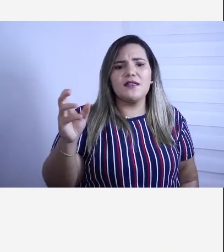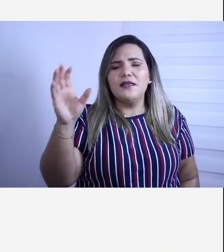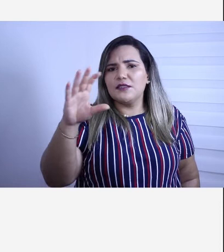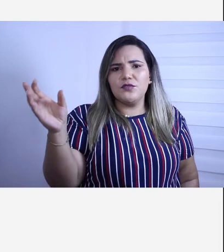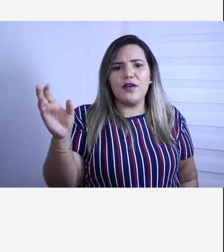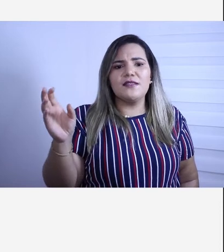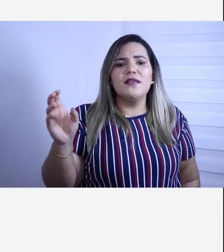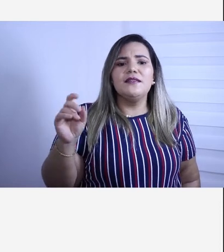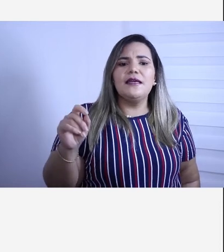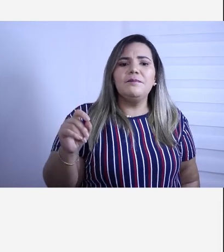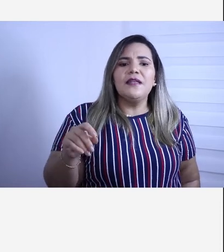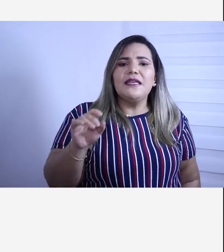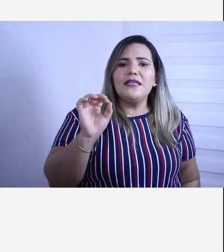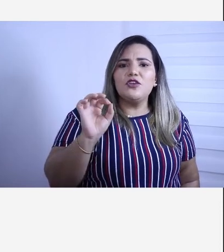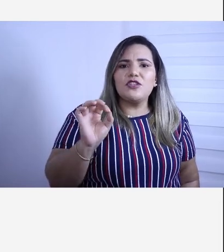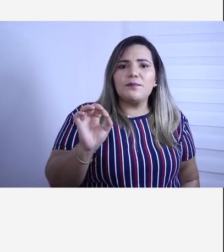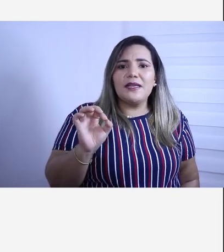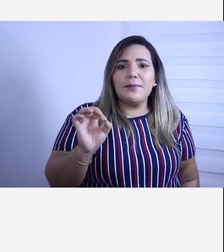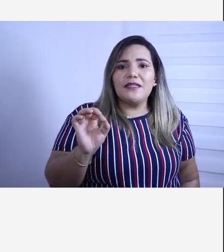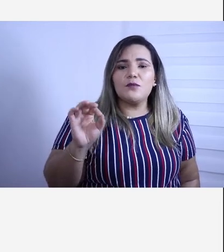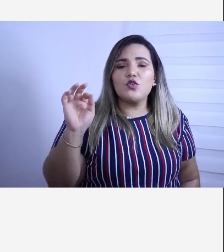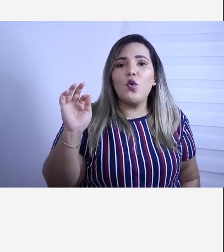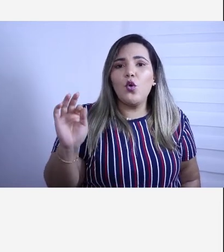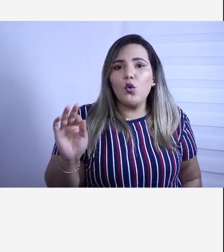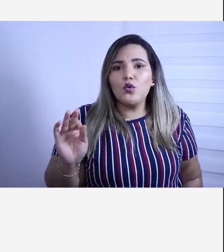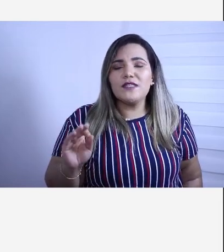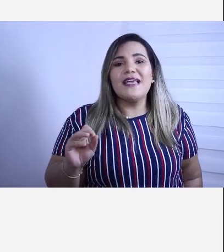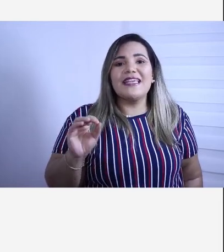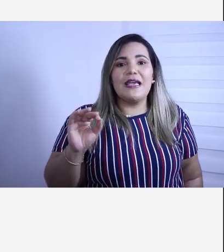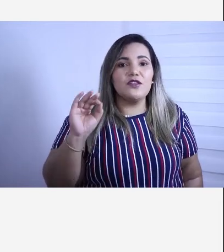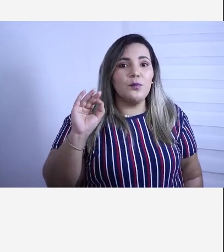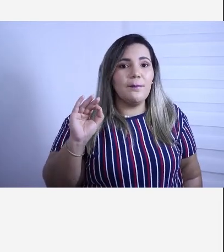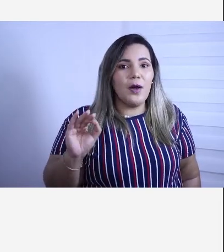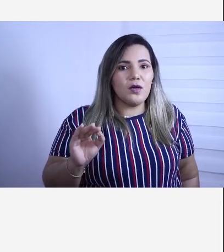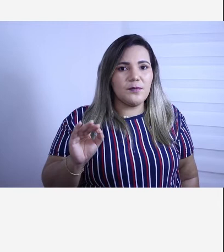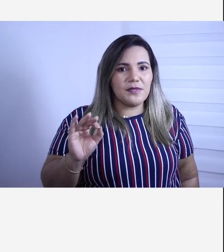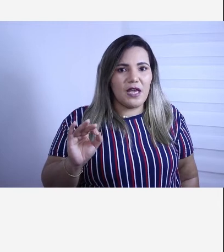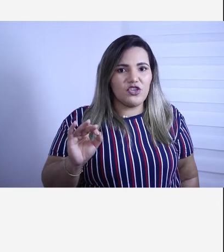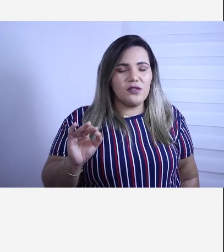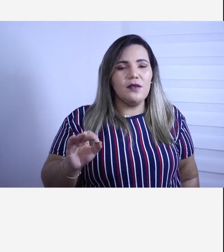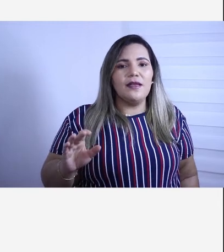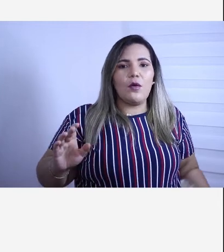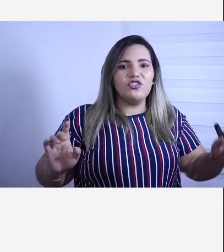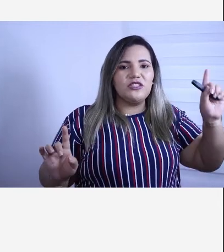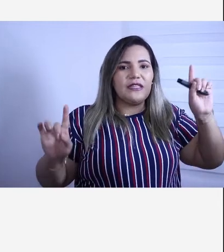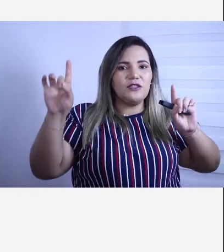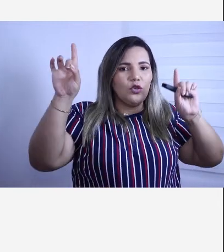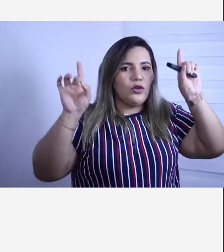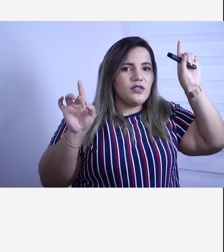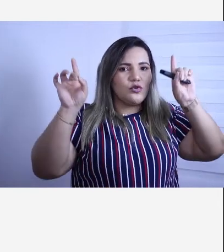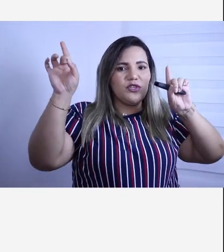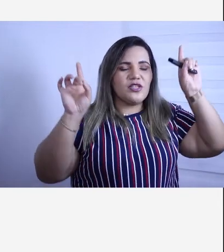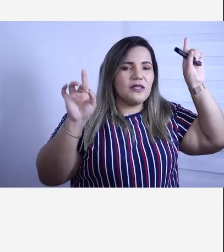objeto animais tanto faz né e nós também aprendemos ohos que é sobre posse pus acham que